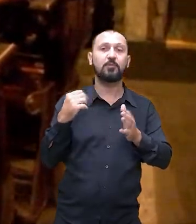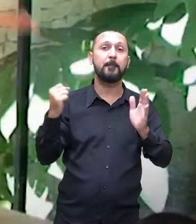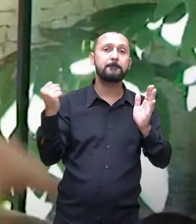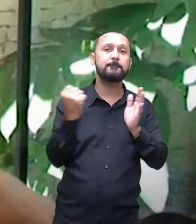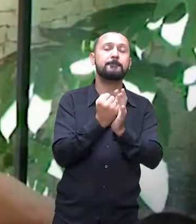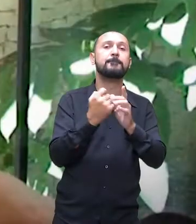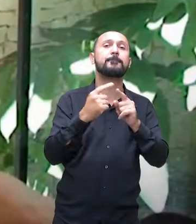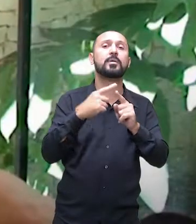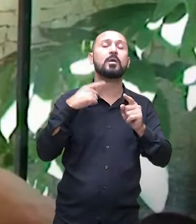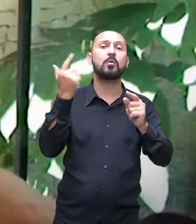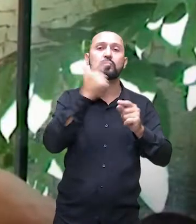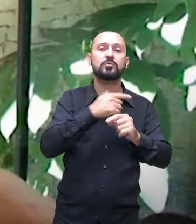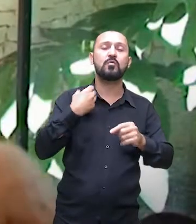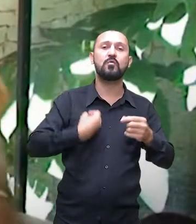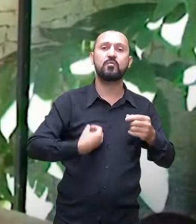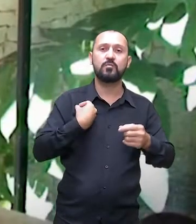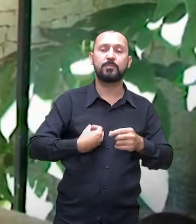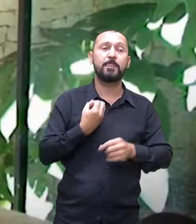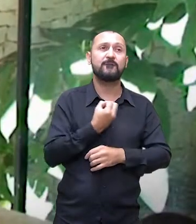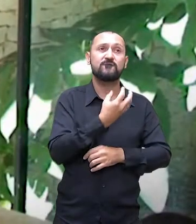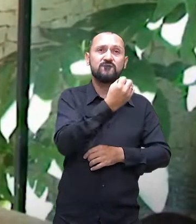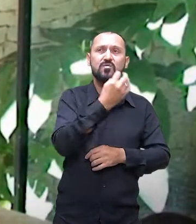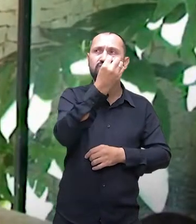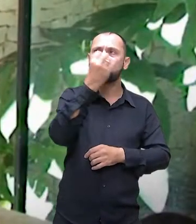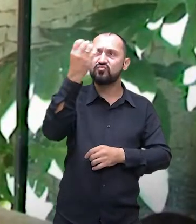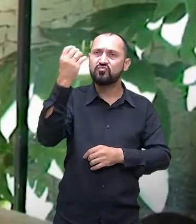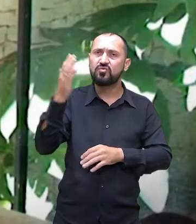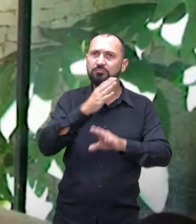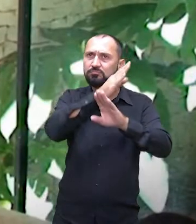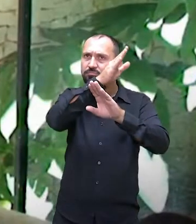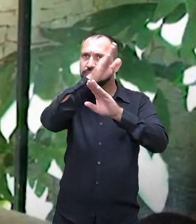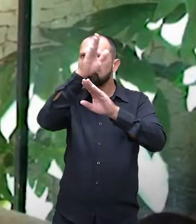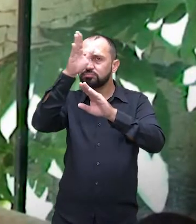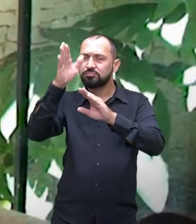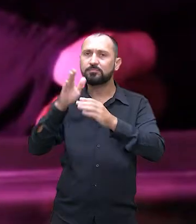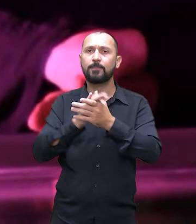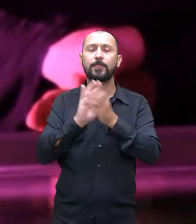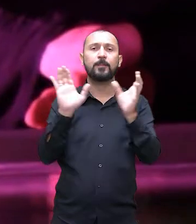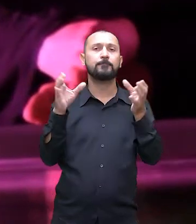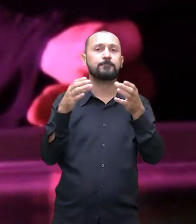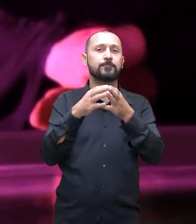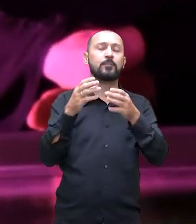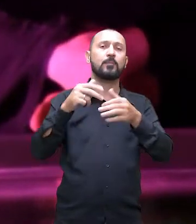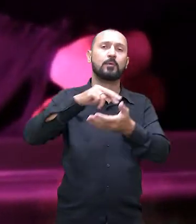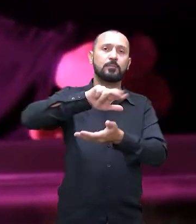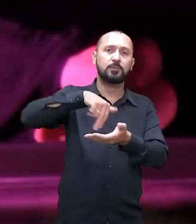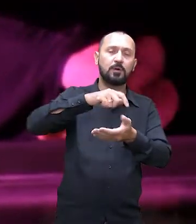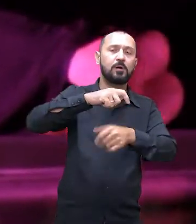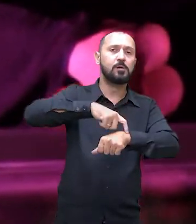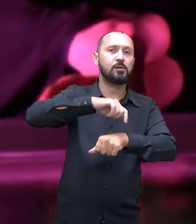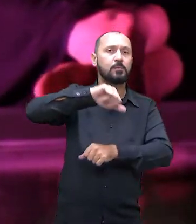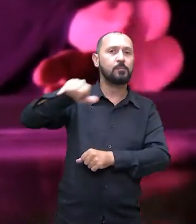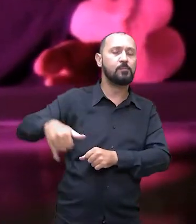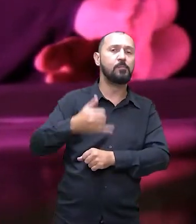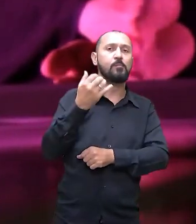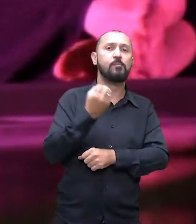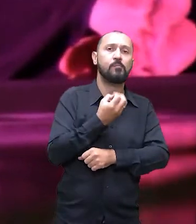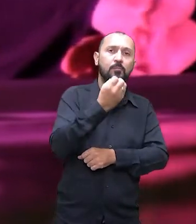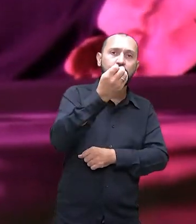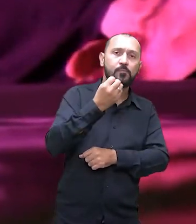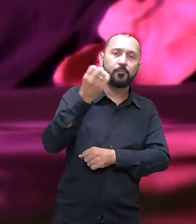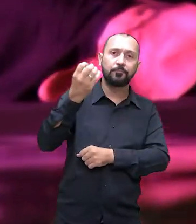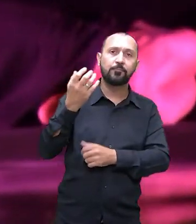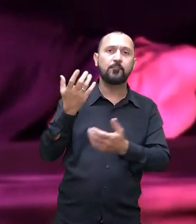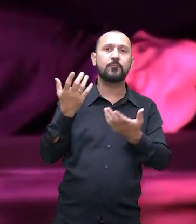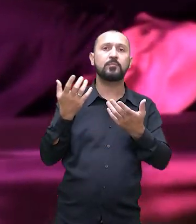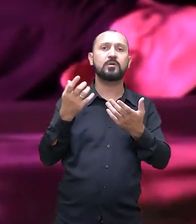marco, porque a companhia pôde viajar muito com esse trabalho. E quando uma companhia de dança, um artista tem a oportunidade de